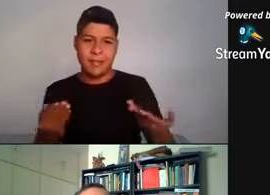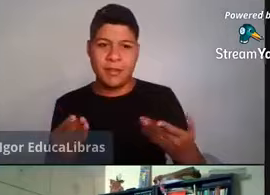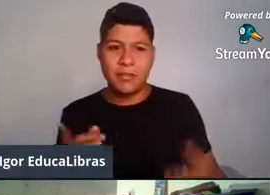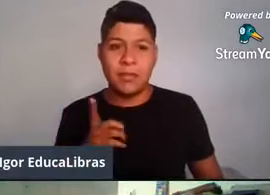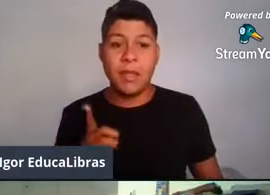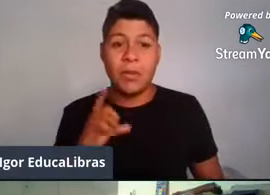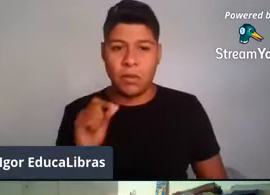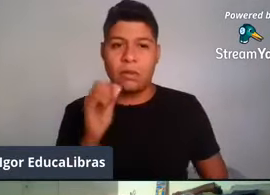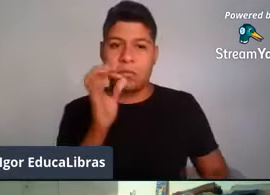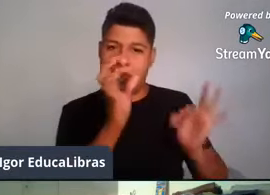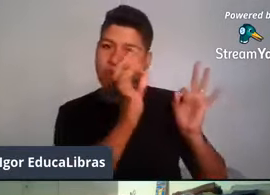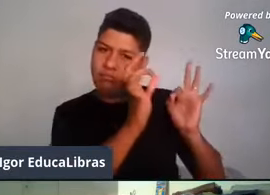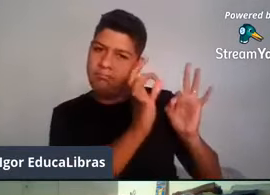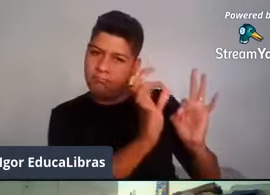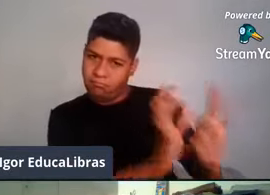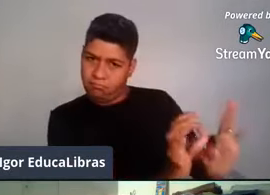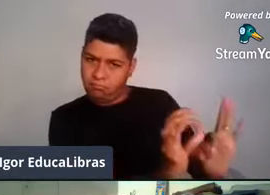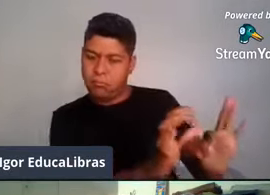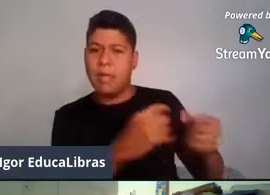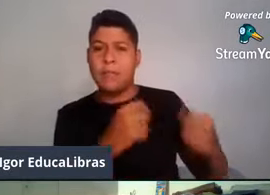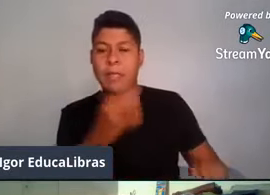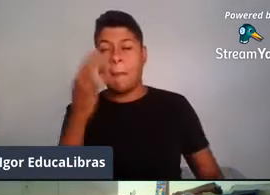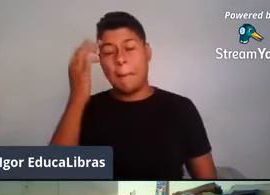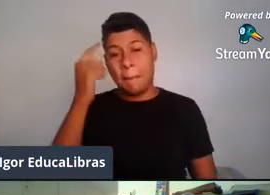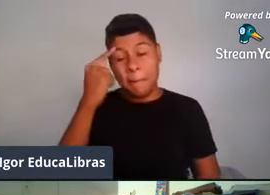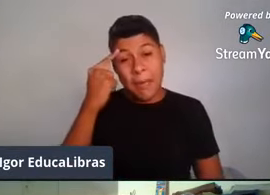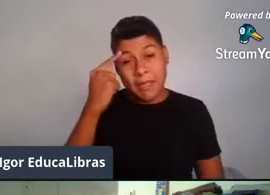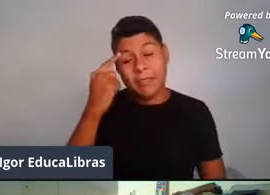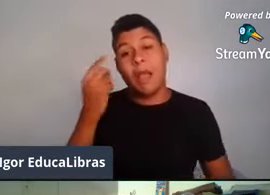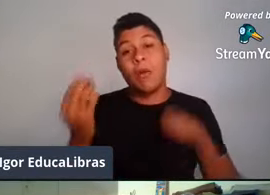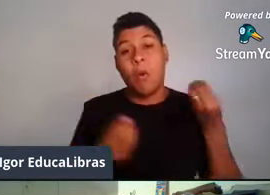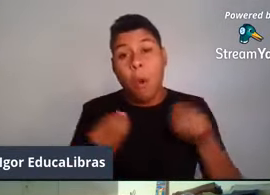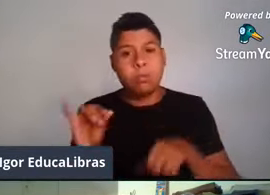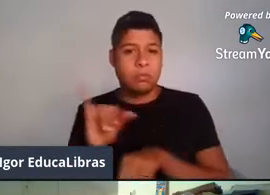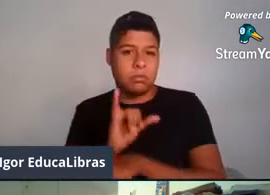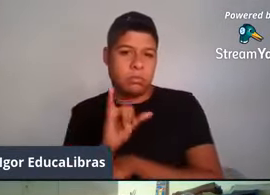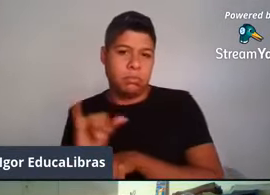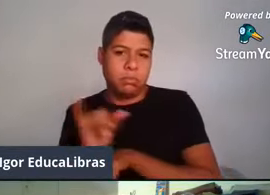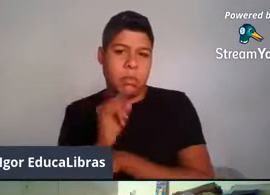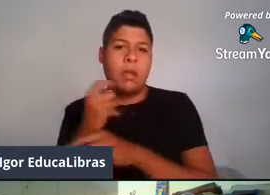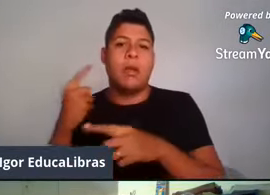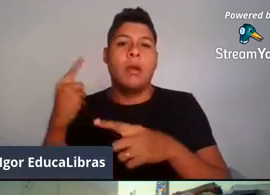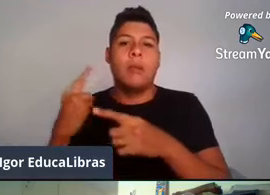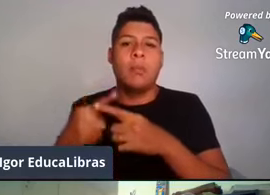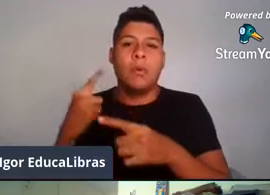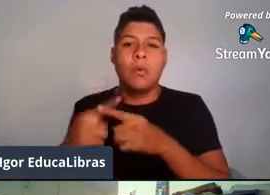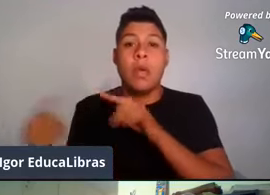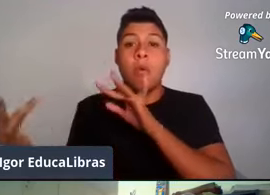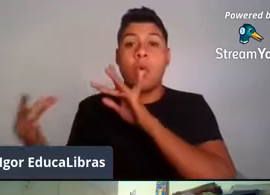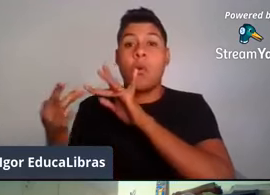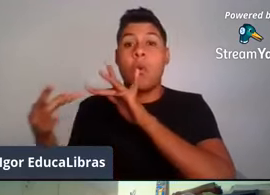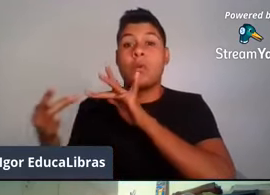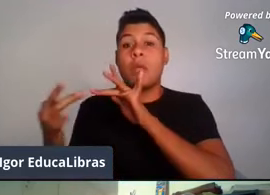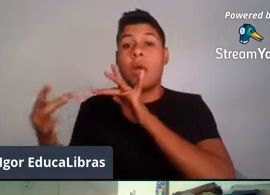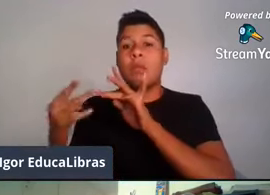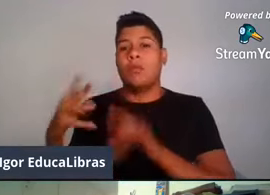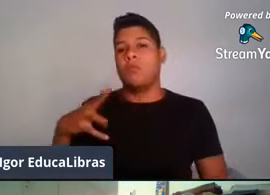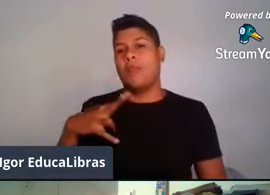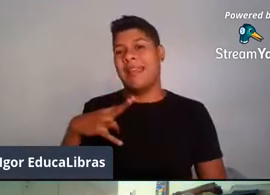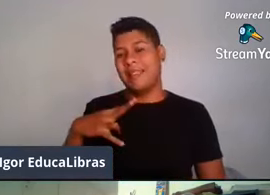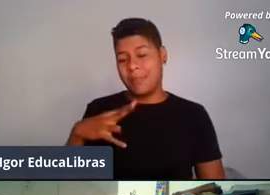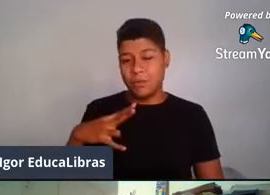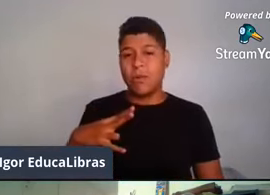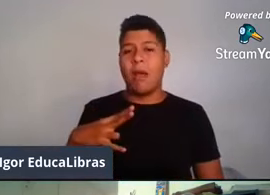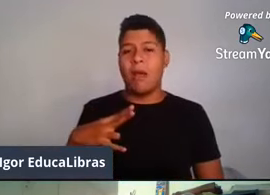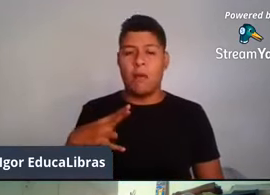inteira razão. É uma coisa que a gente tem que pensar bastante desse paradoxo aí, porque o contato pessoal acho que